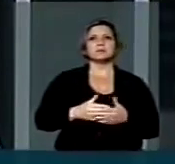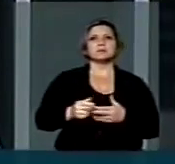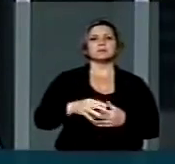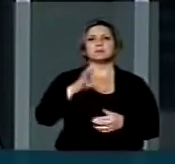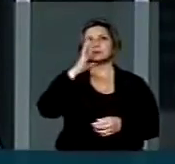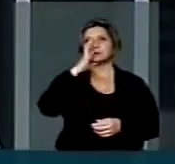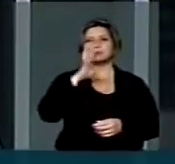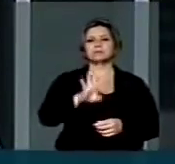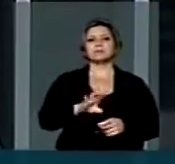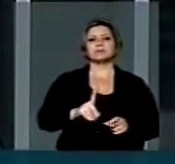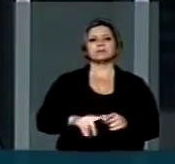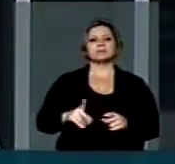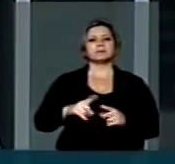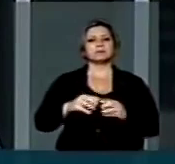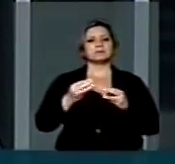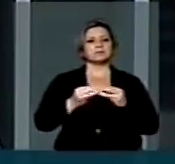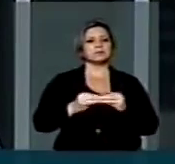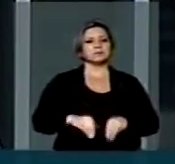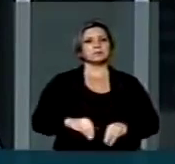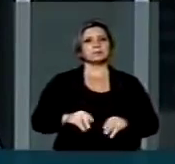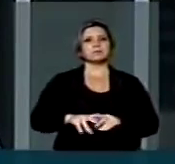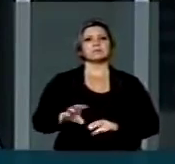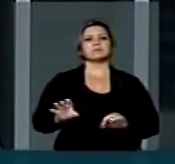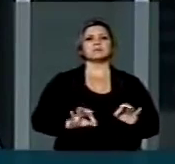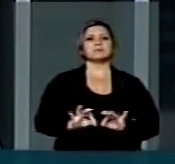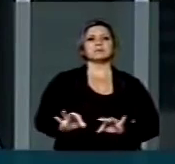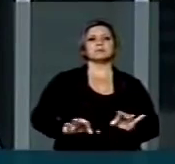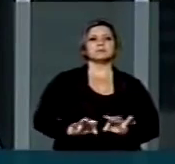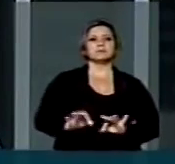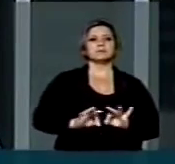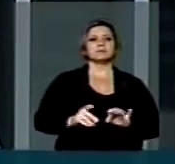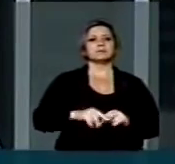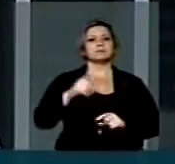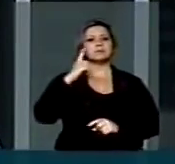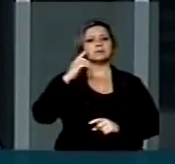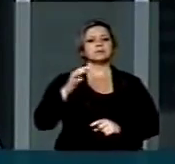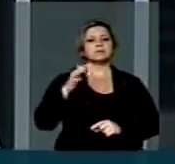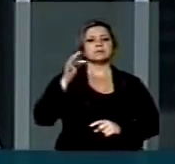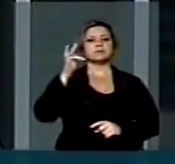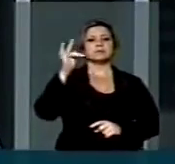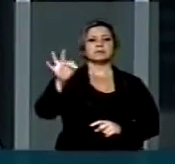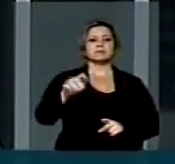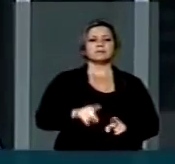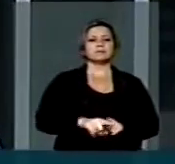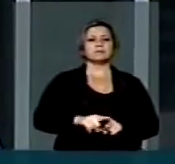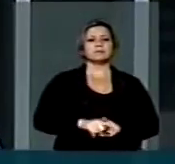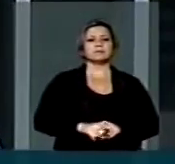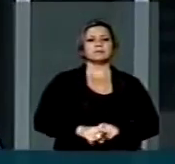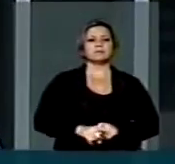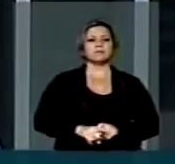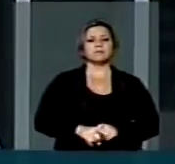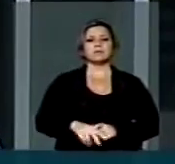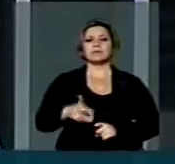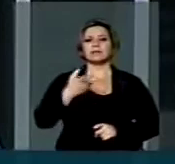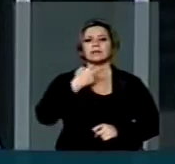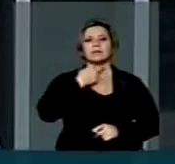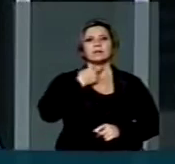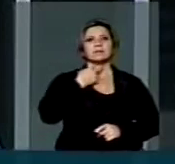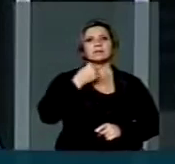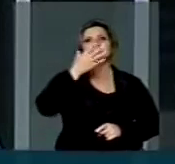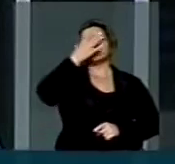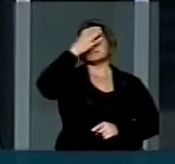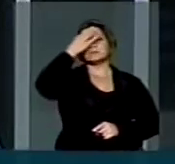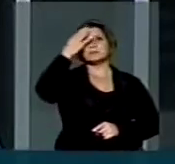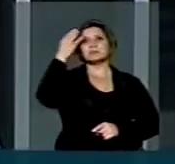feita aqui pode prejudicar as ações, pode prejudicar o seu futuro. Mas também, senhora presidenta, nós não podemos fechar